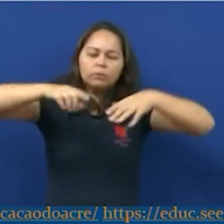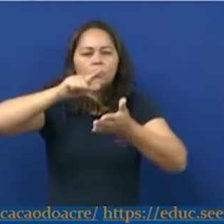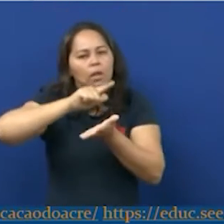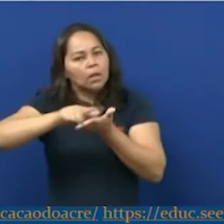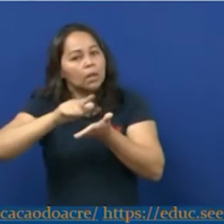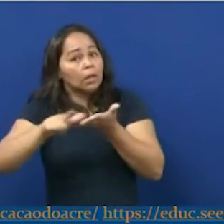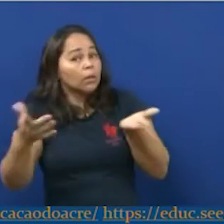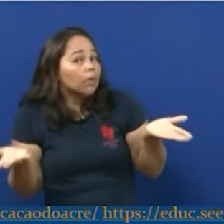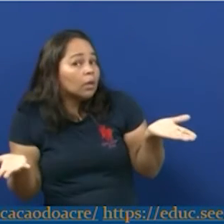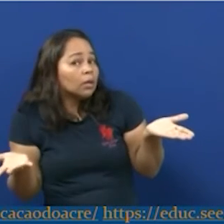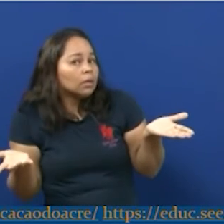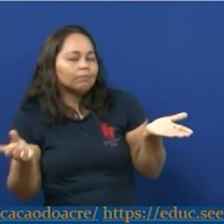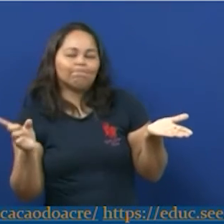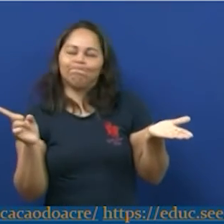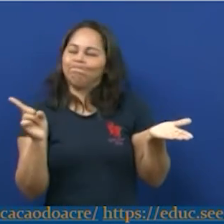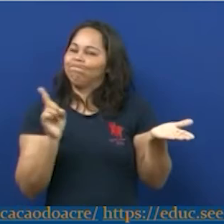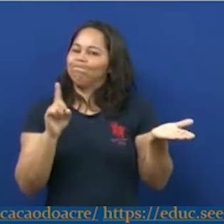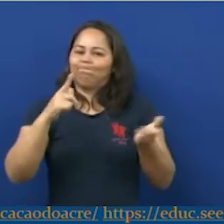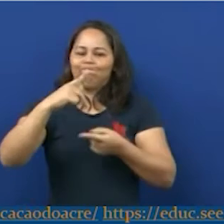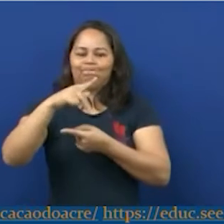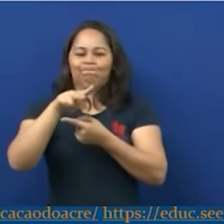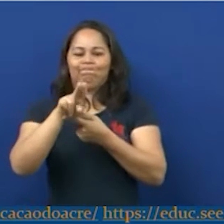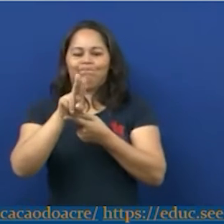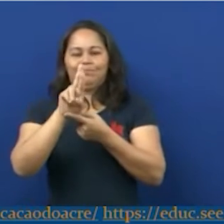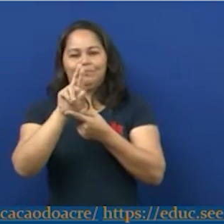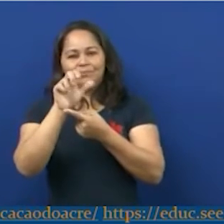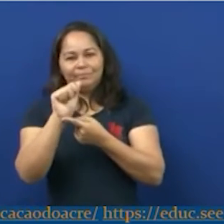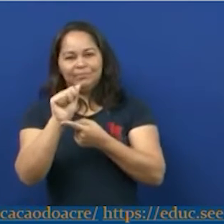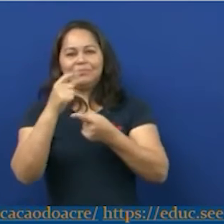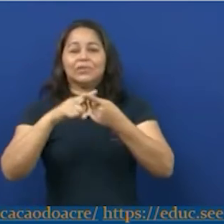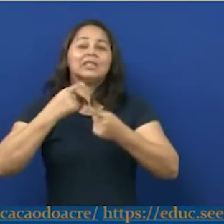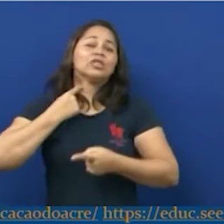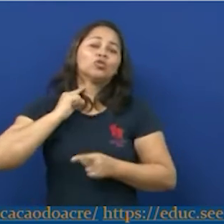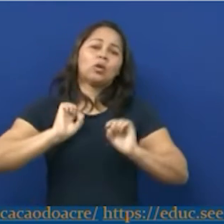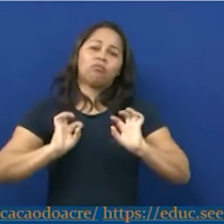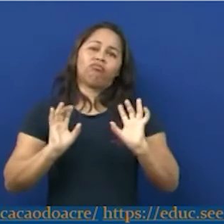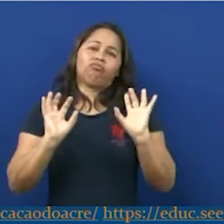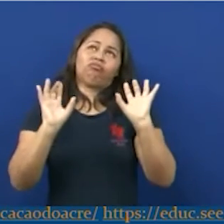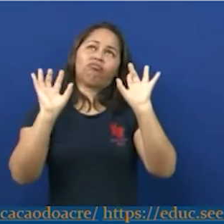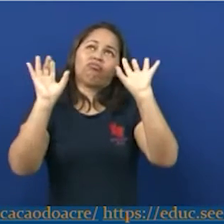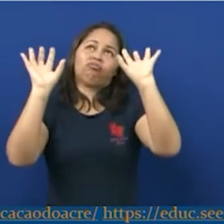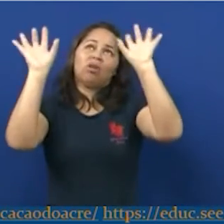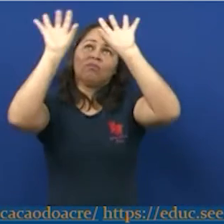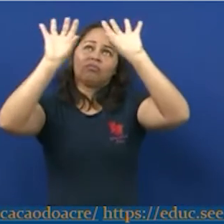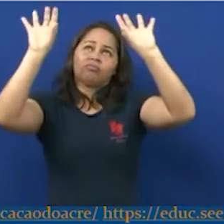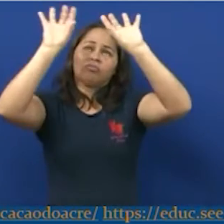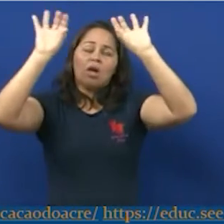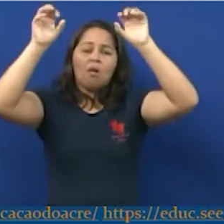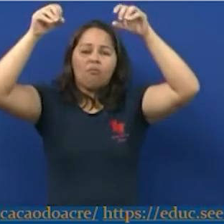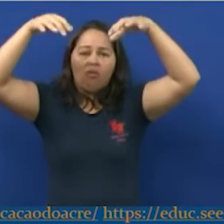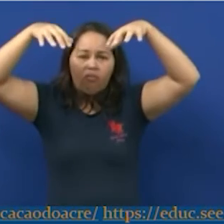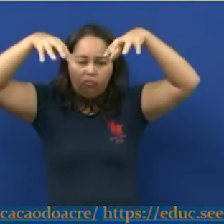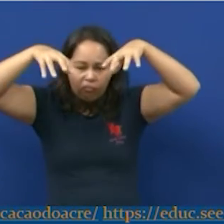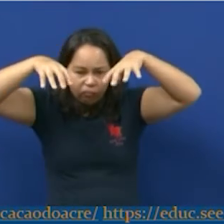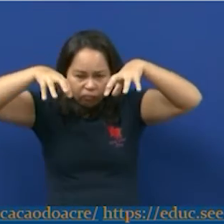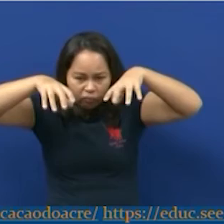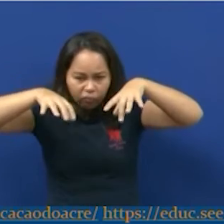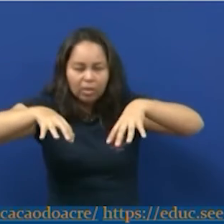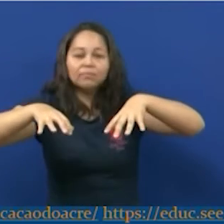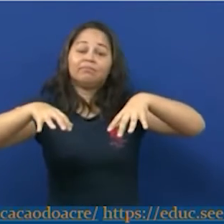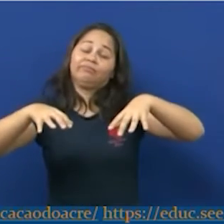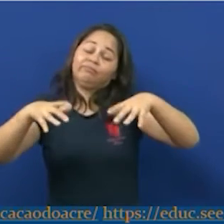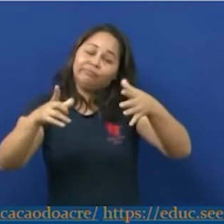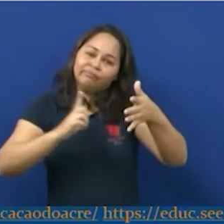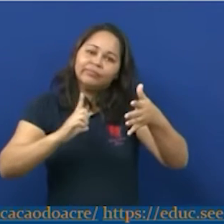limpa. Mas é aí que você se engana. Muitas vezes há muita impureza no ar atmosférico, muita substância que nós lançamos para o ar